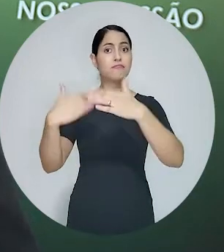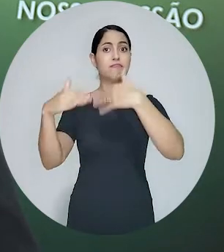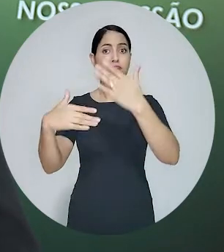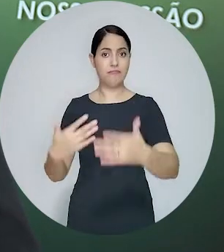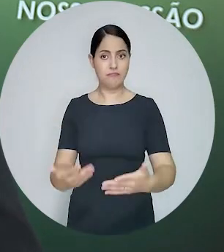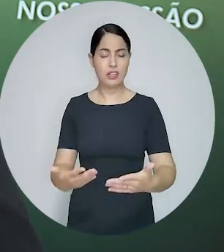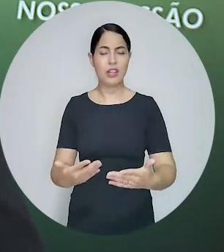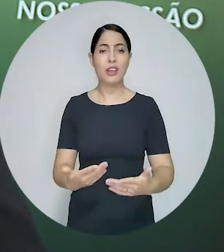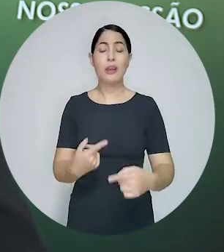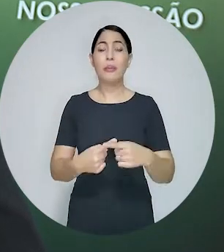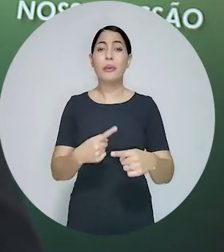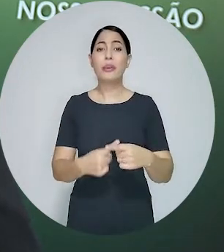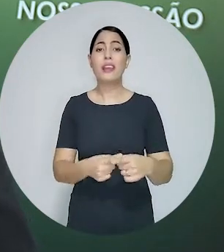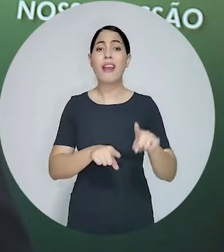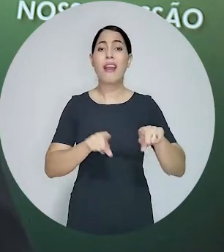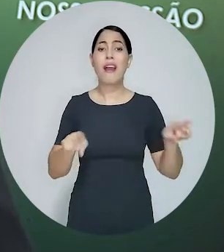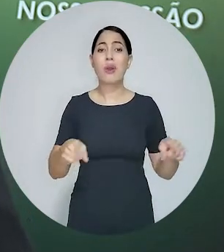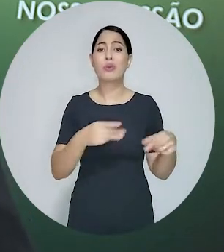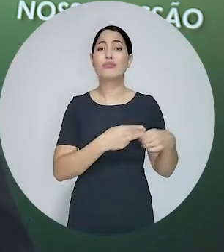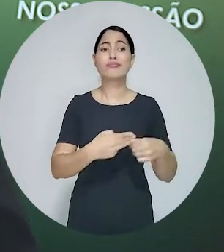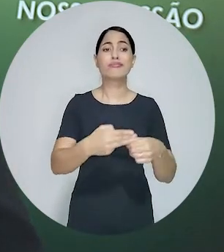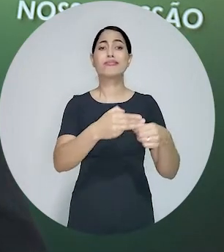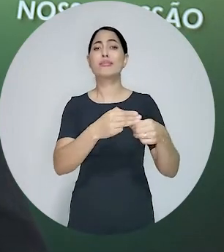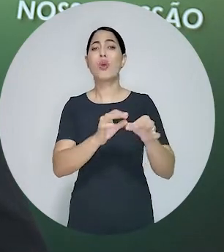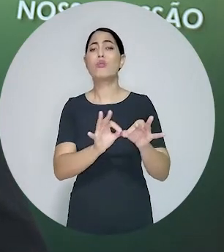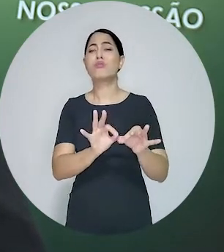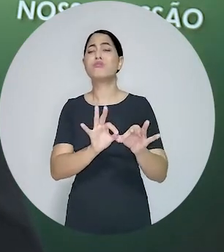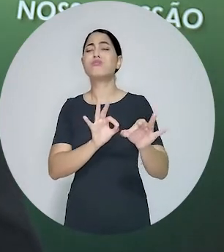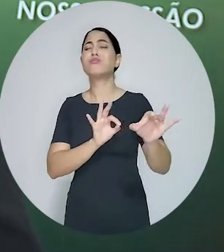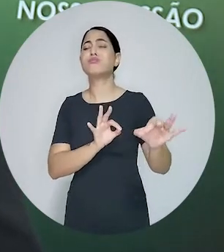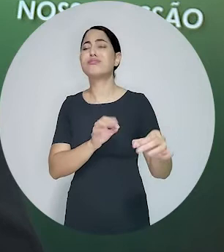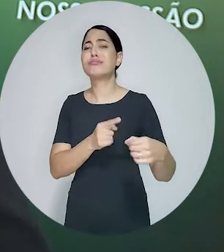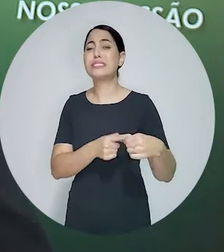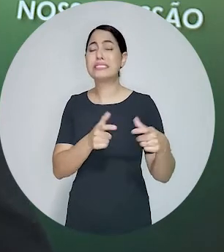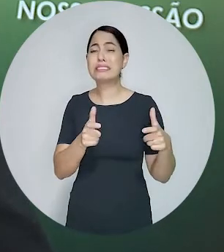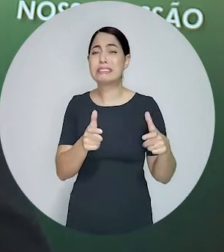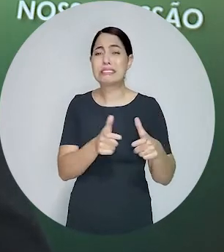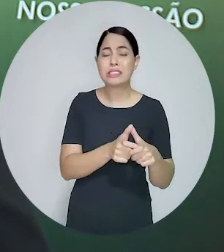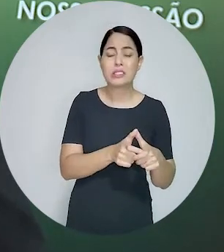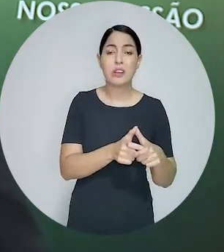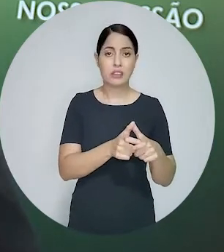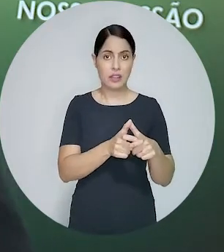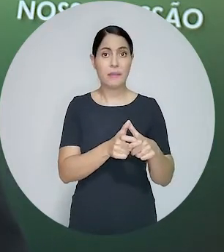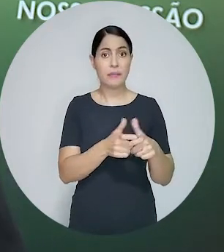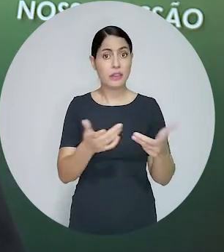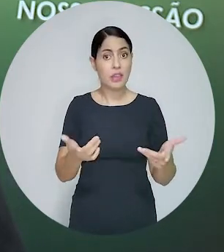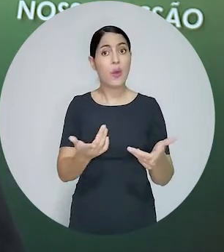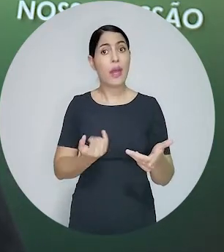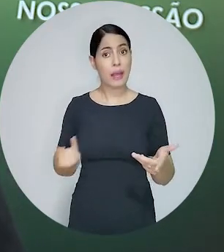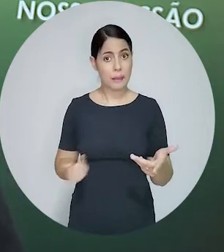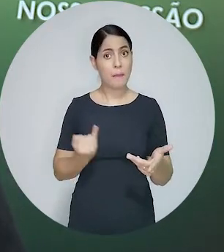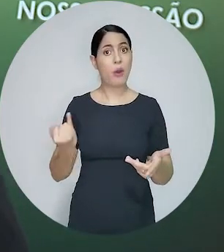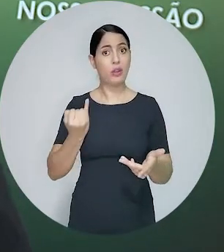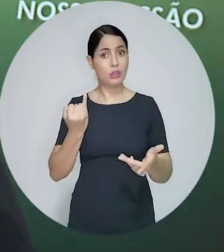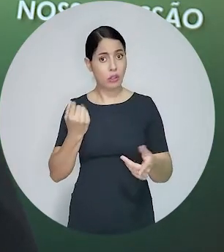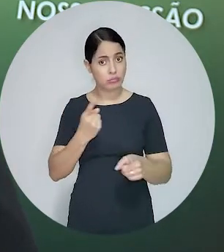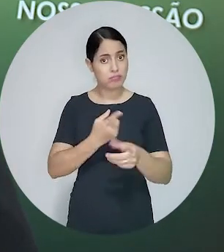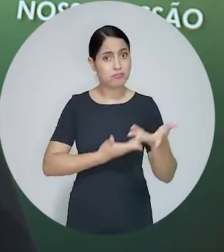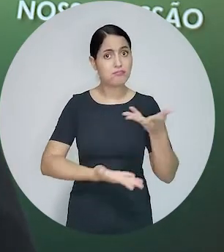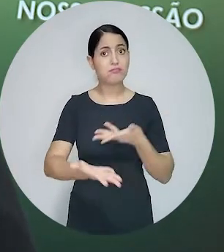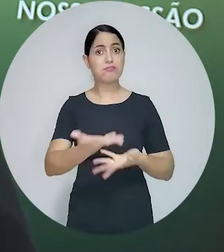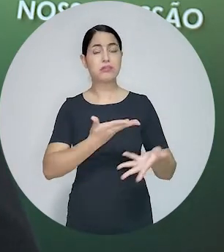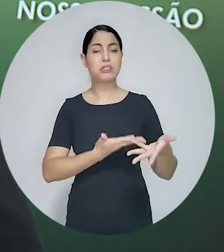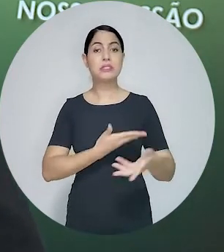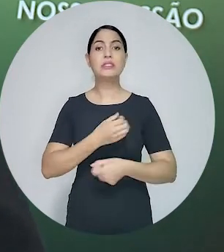assessorias que estão nos mais distantes rincões do nosso país. E isso é muito importante. Nós temos como uma